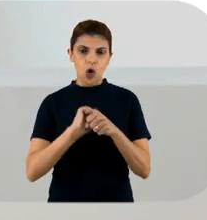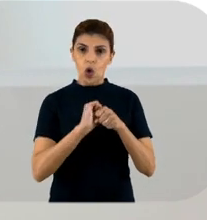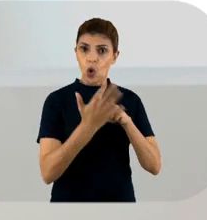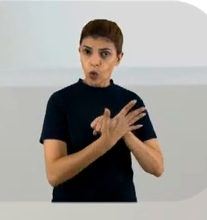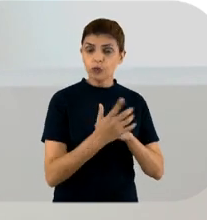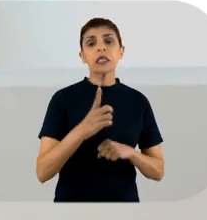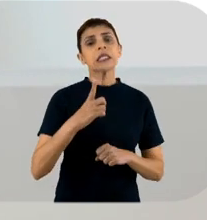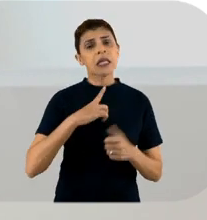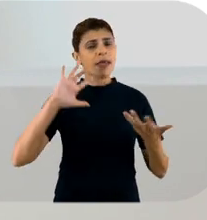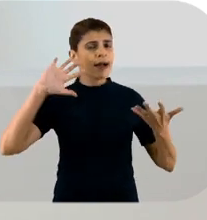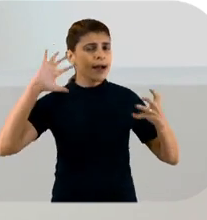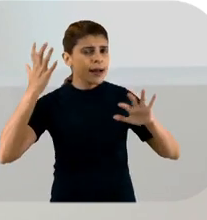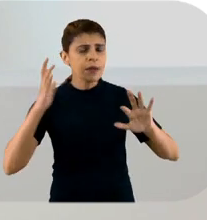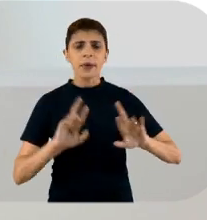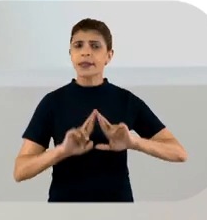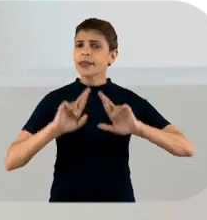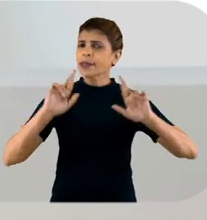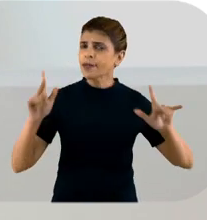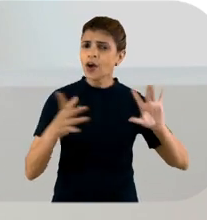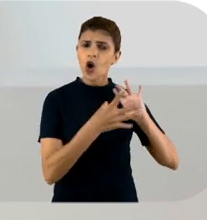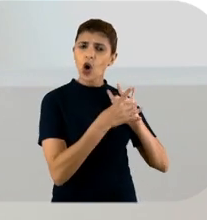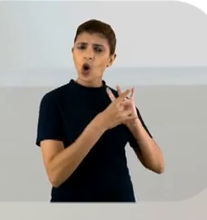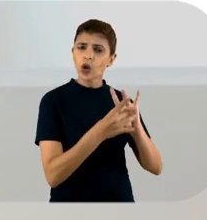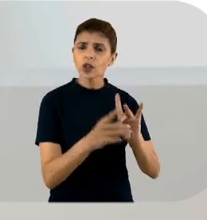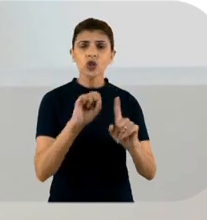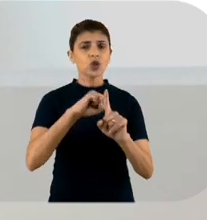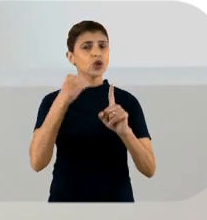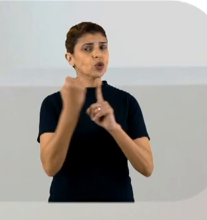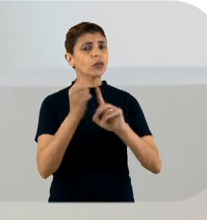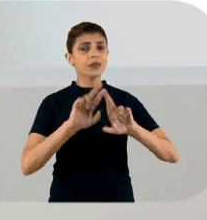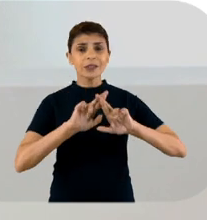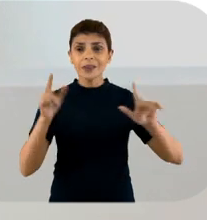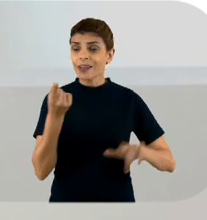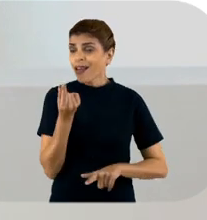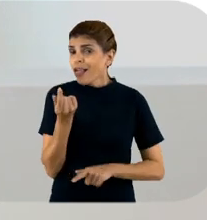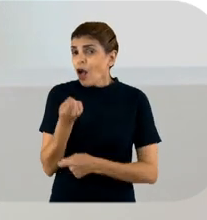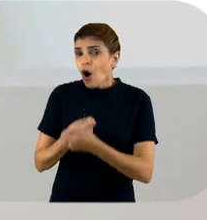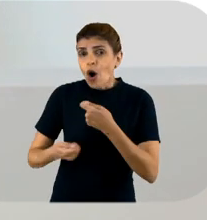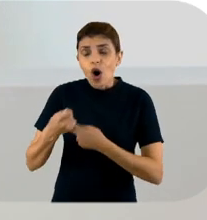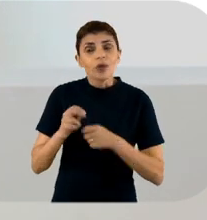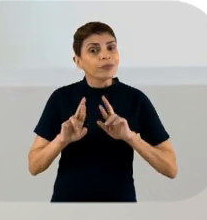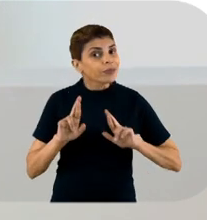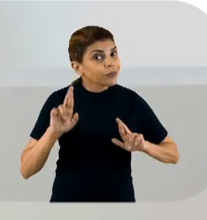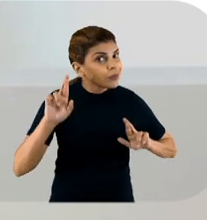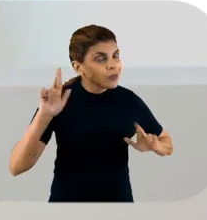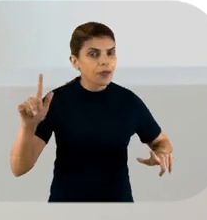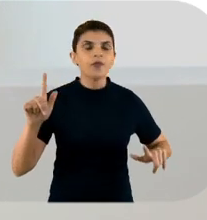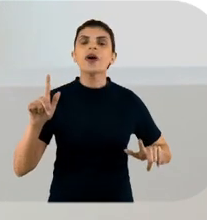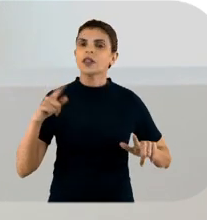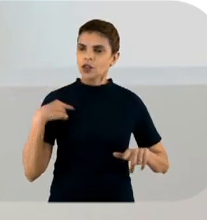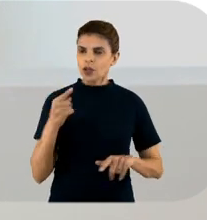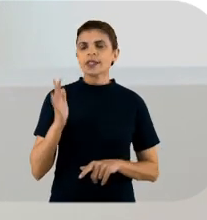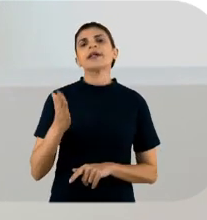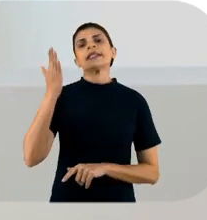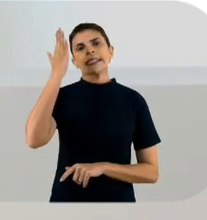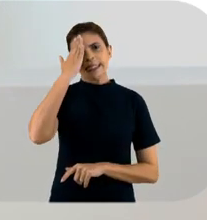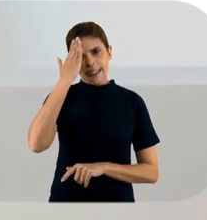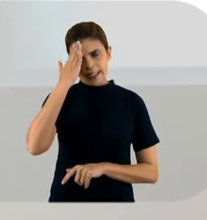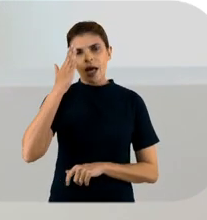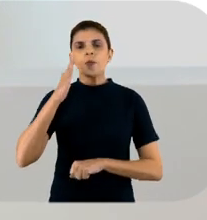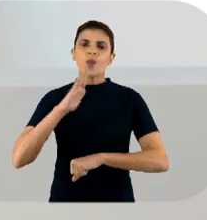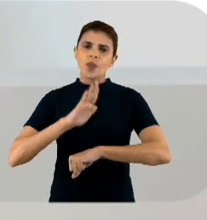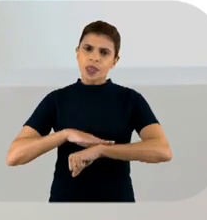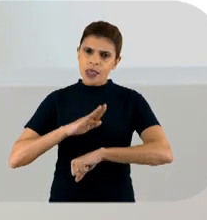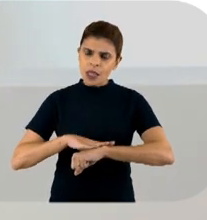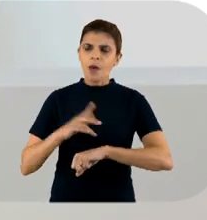países nós temos um clima diferente um contexto social diferente um contexto econômico diferente eh Então apesar de ser